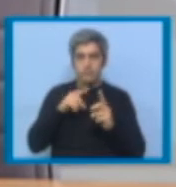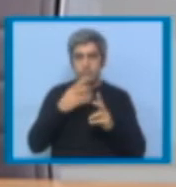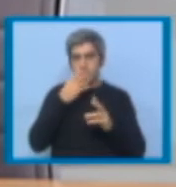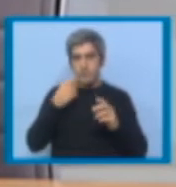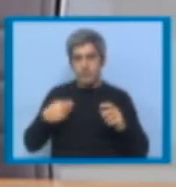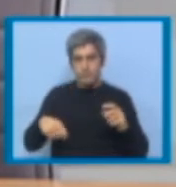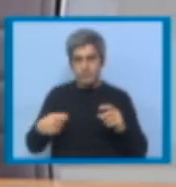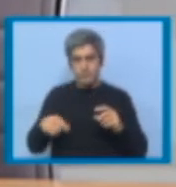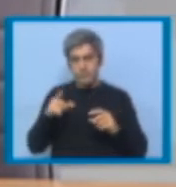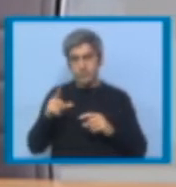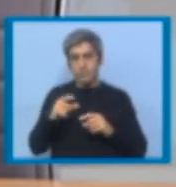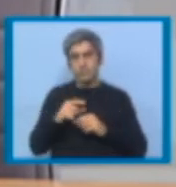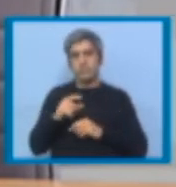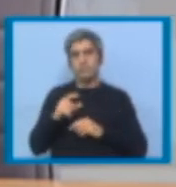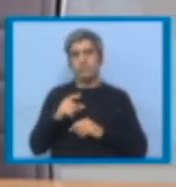de Sousa,